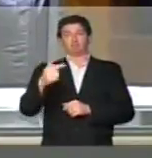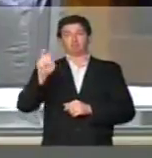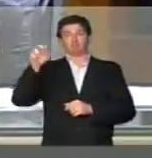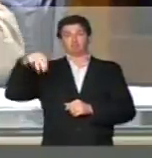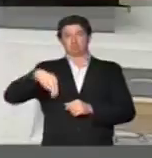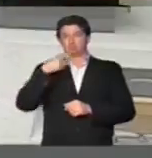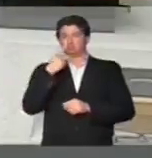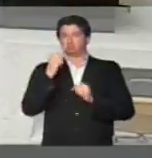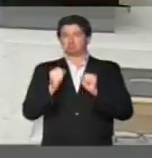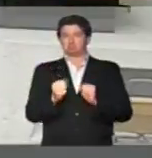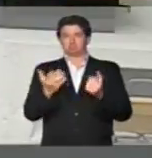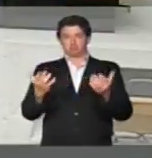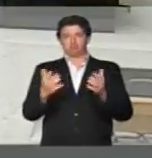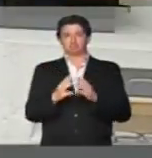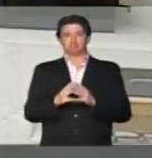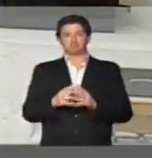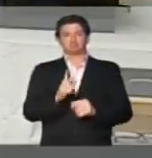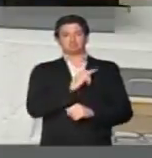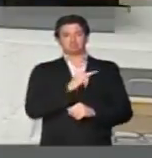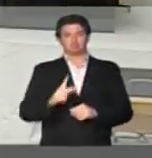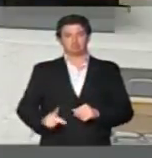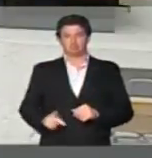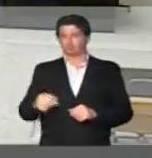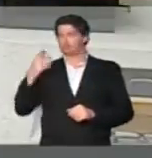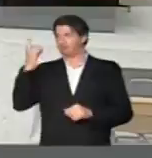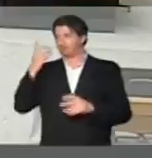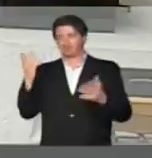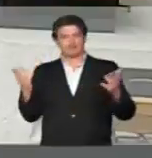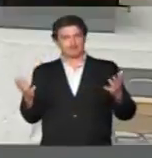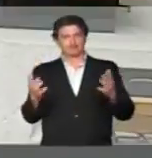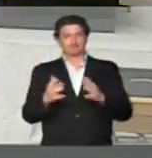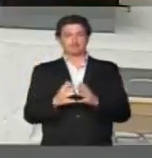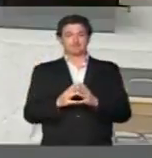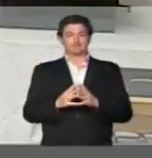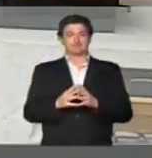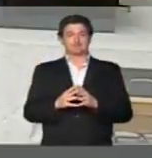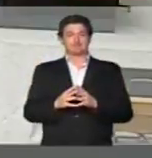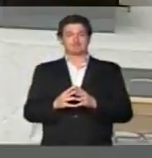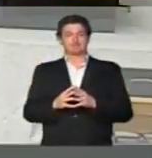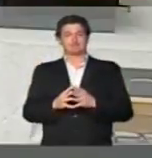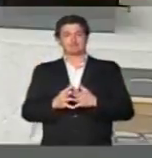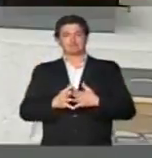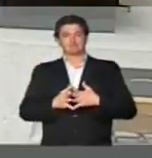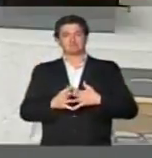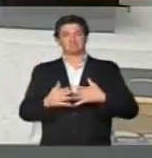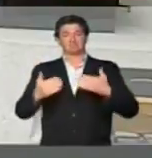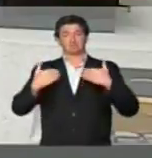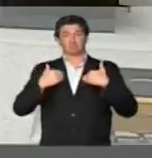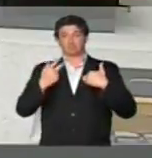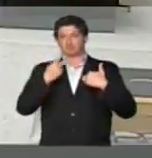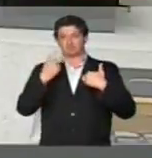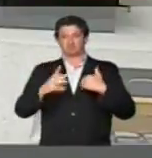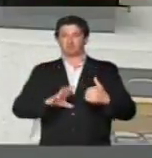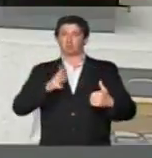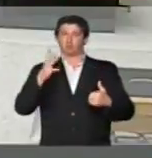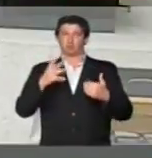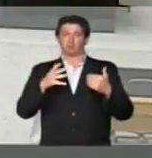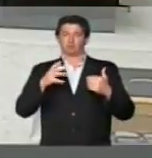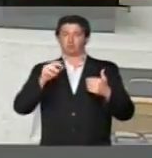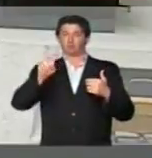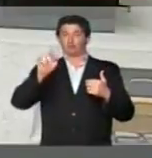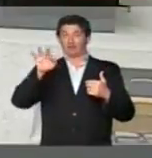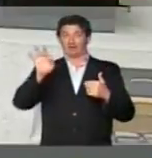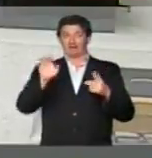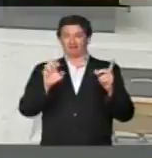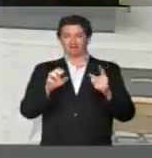minutos. Senhor presidente, senhoras e senhores deputados, como é que eu não poderia ceder a palavra aqui ao valente, né? Se fosse um cabra